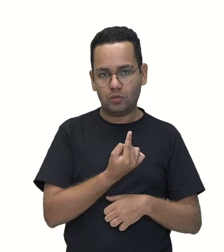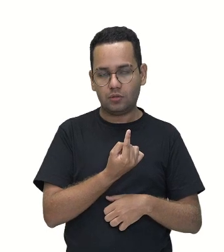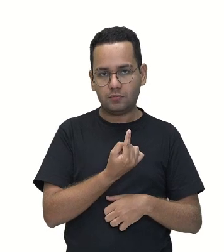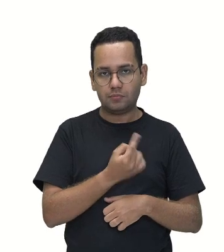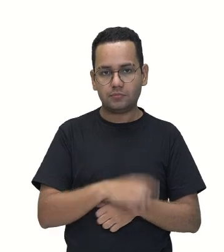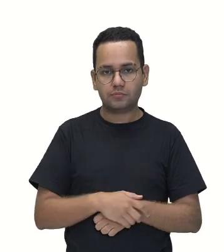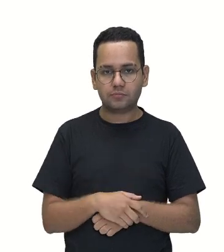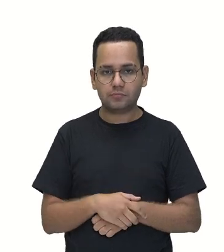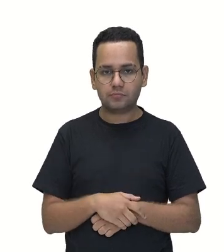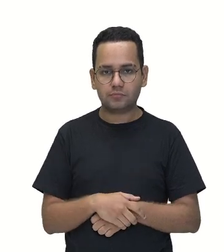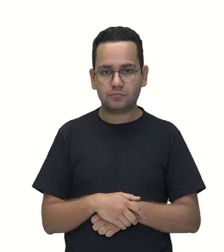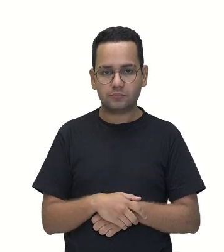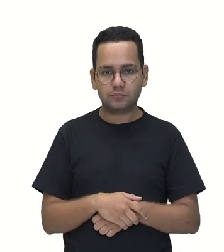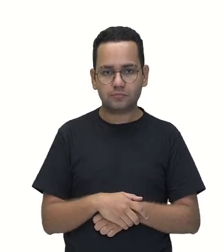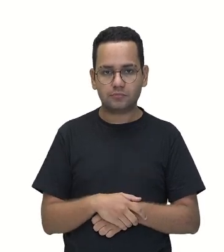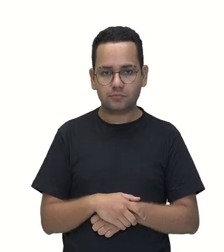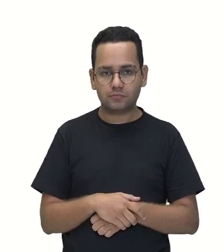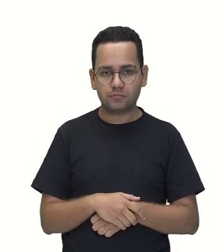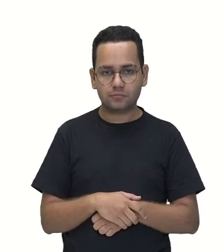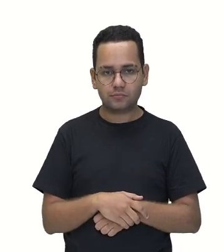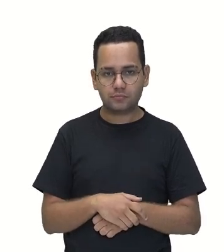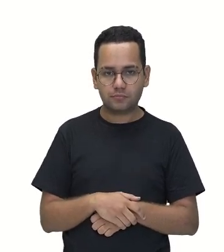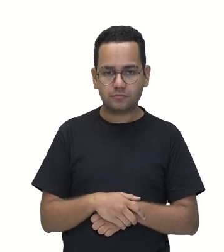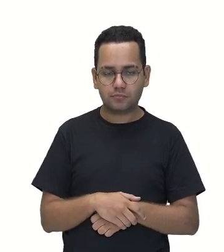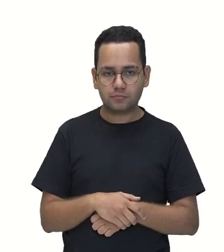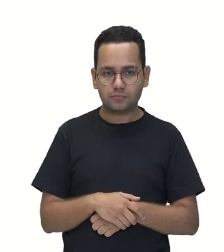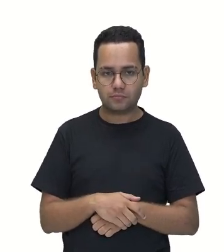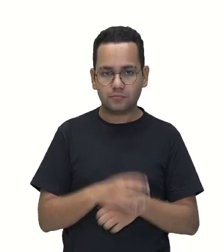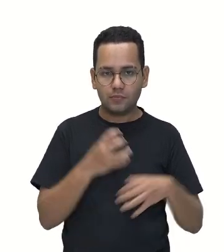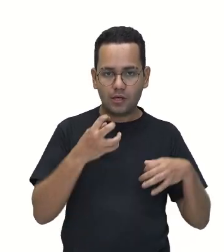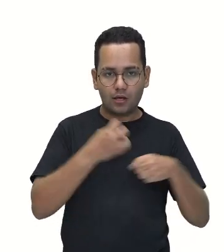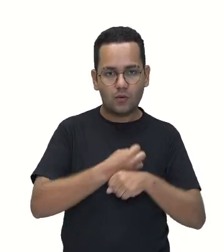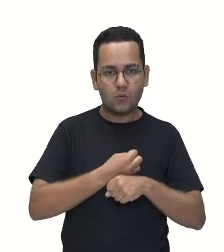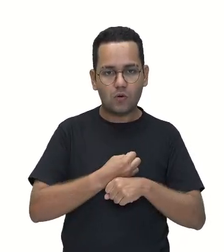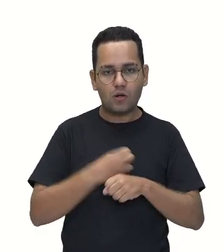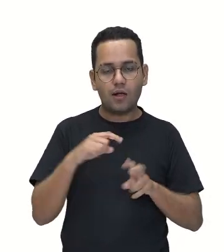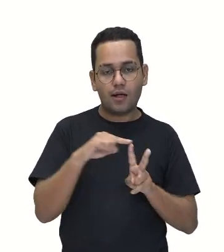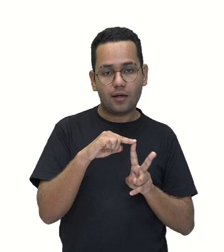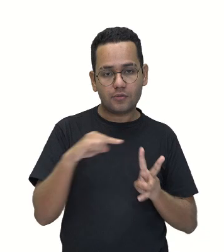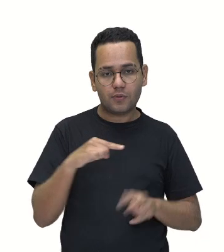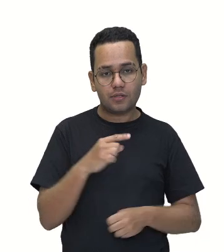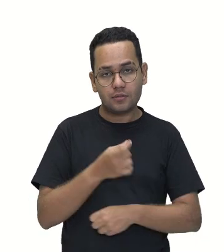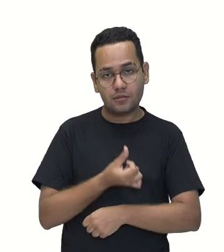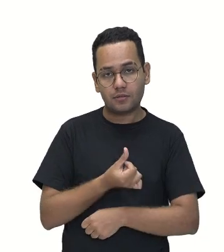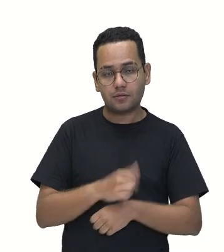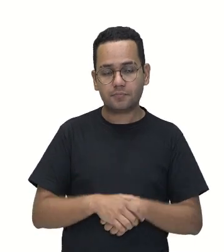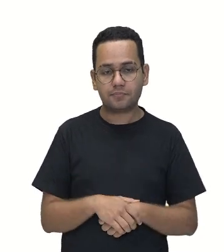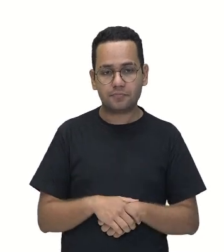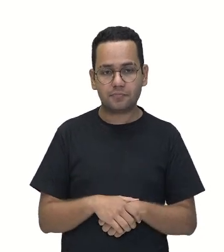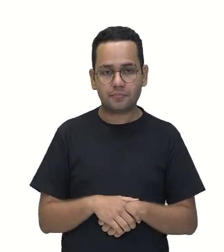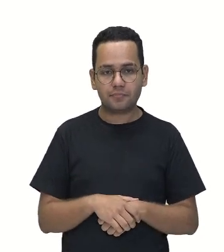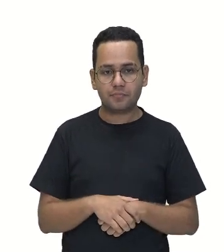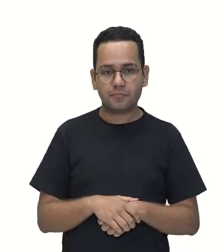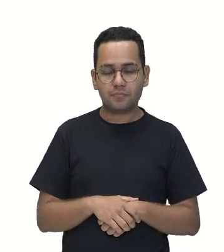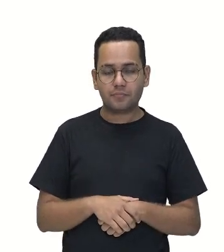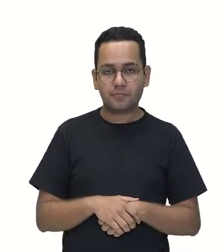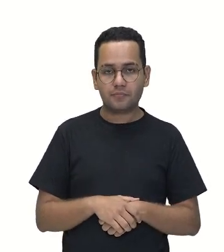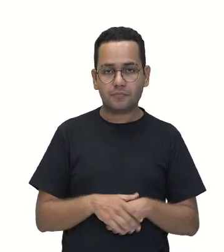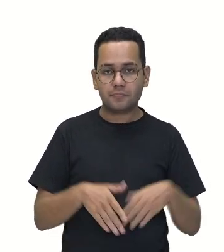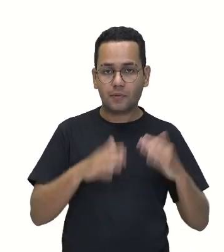X1 veja X1 é igual ra 6 e